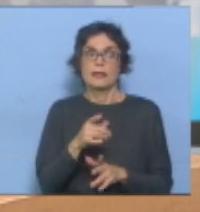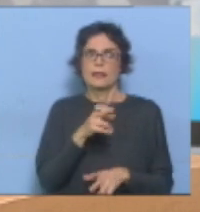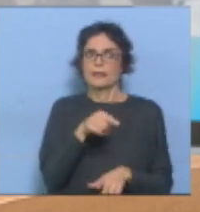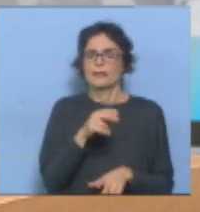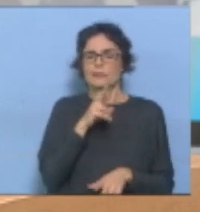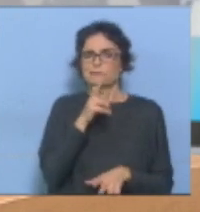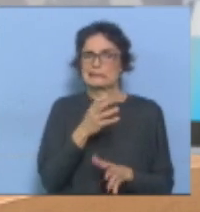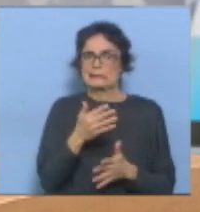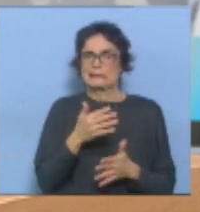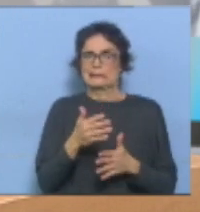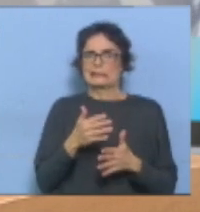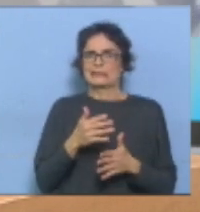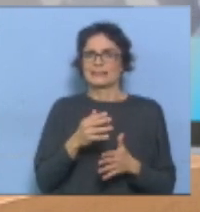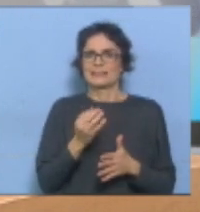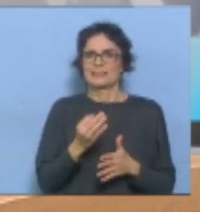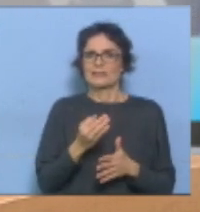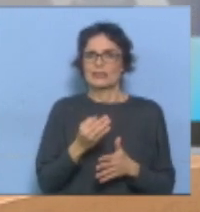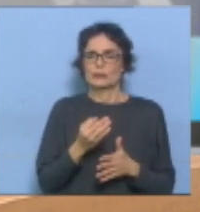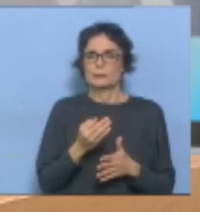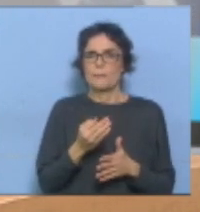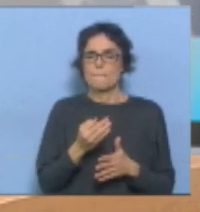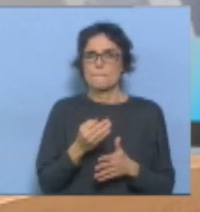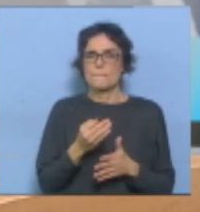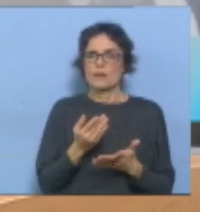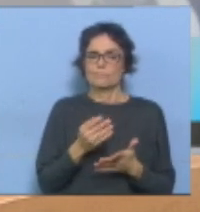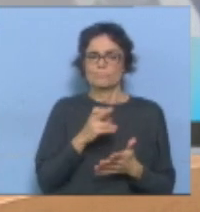tímida. E foi muito...